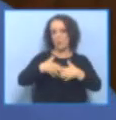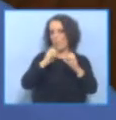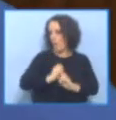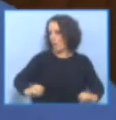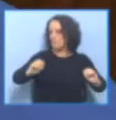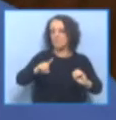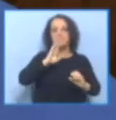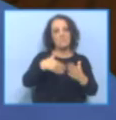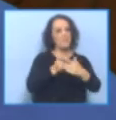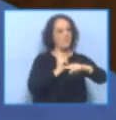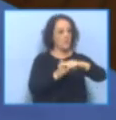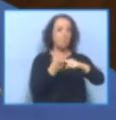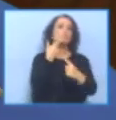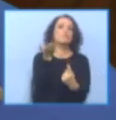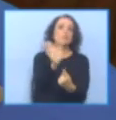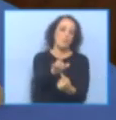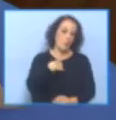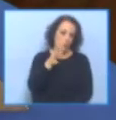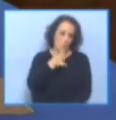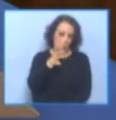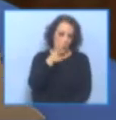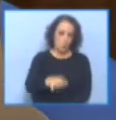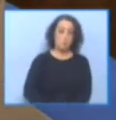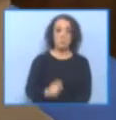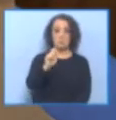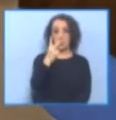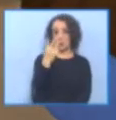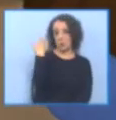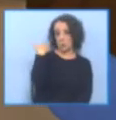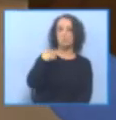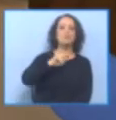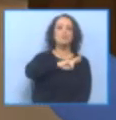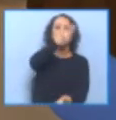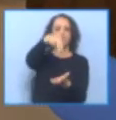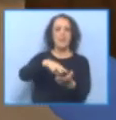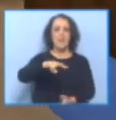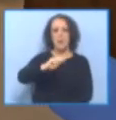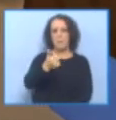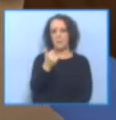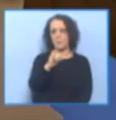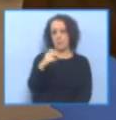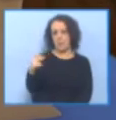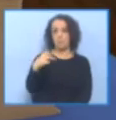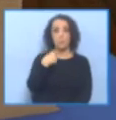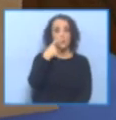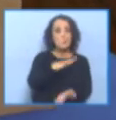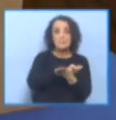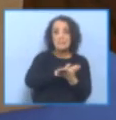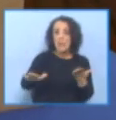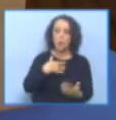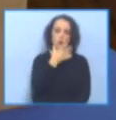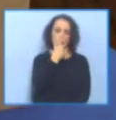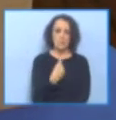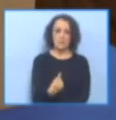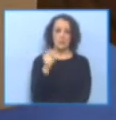mais-valia. Por exemplo, conto-lhe, há 2 meses estive na Namíbia e não conhecia ninguém. Fui para lá sozinha,